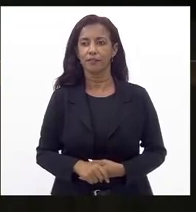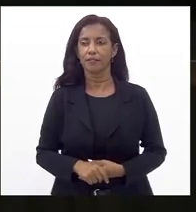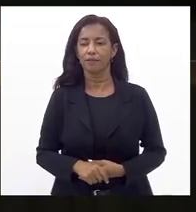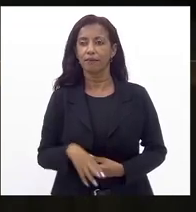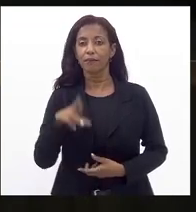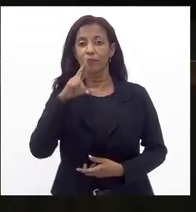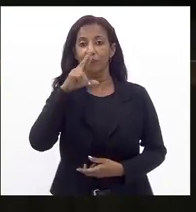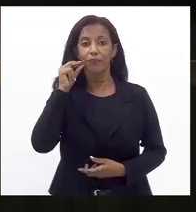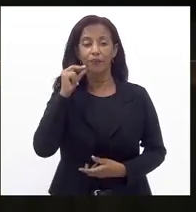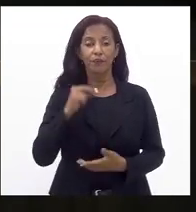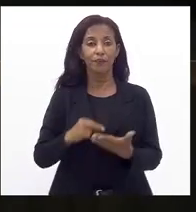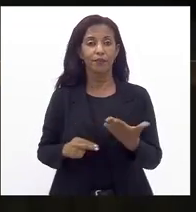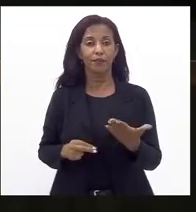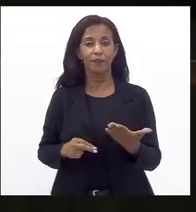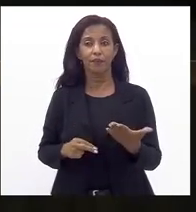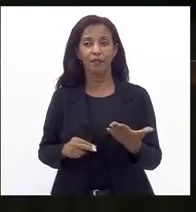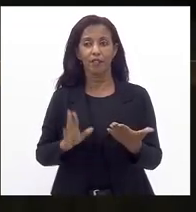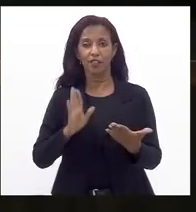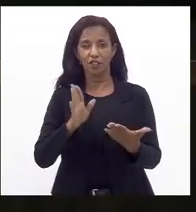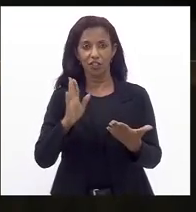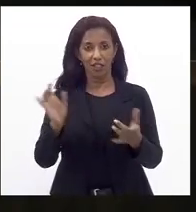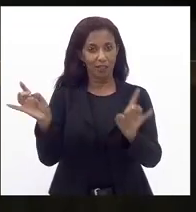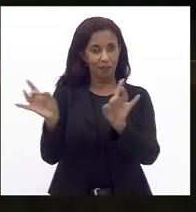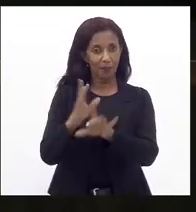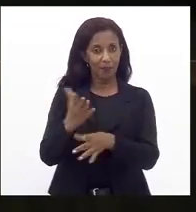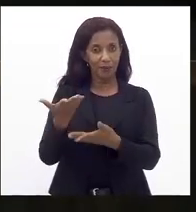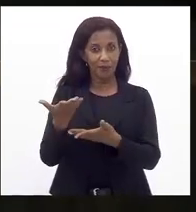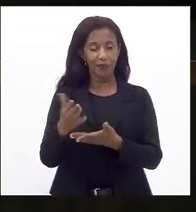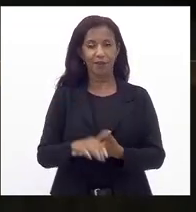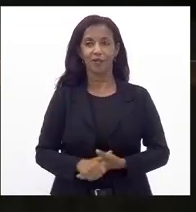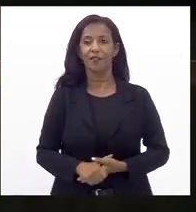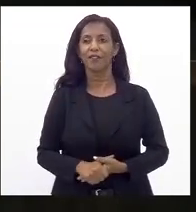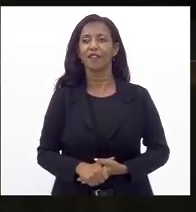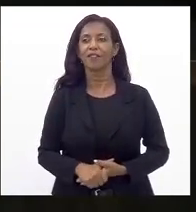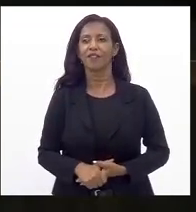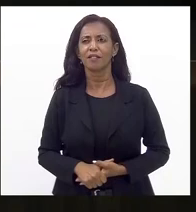o deputado rosenverg Reis já está a postos